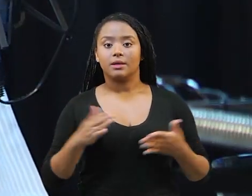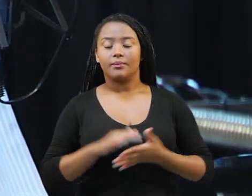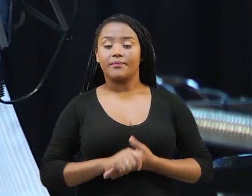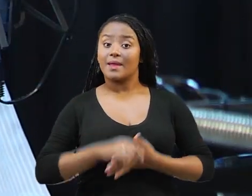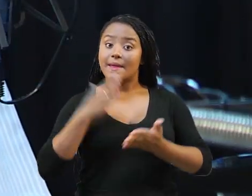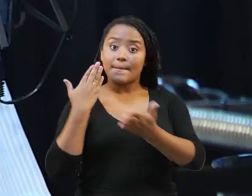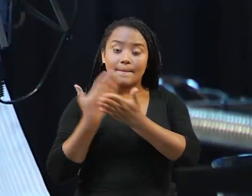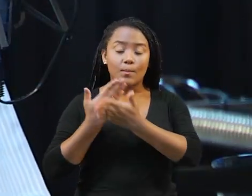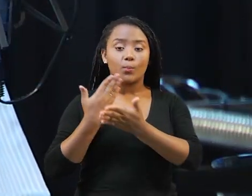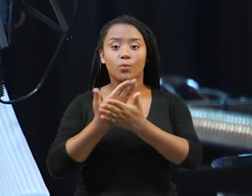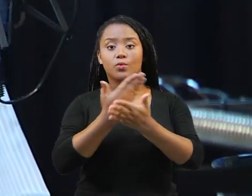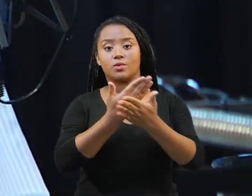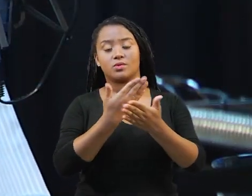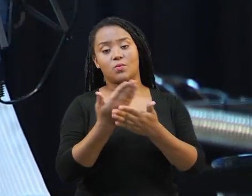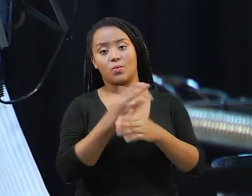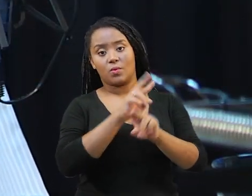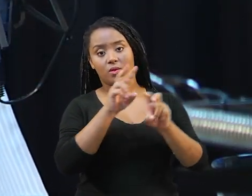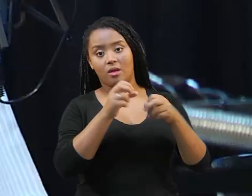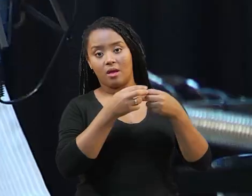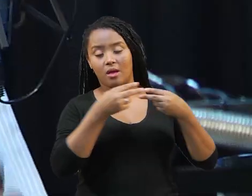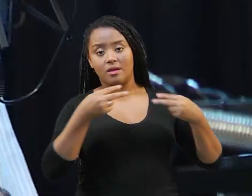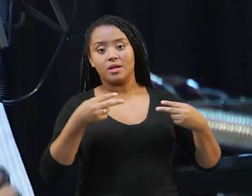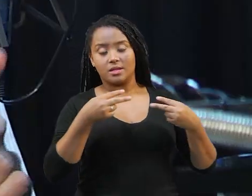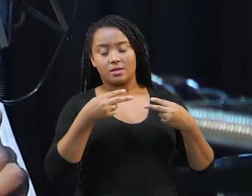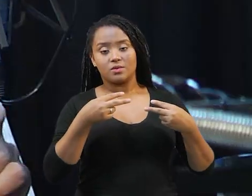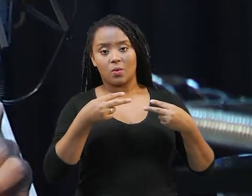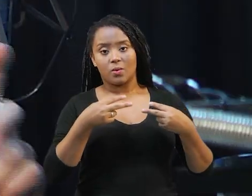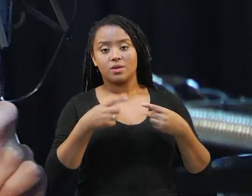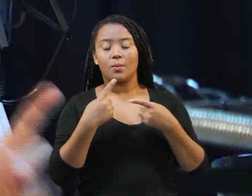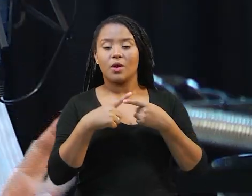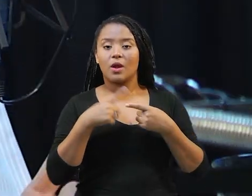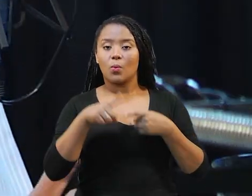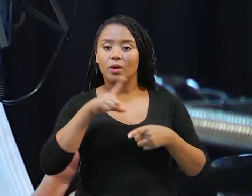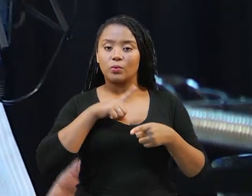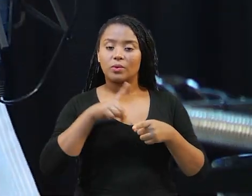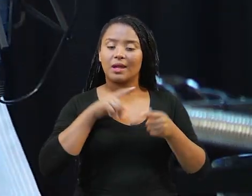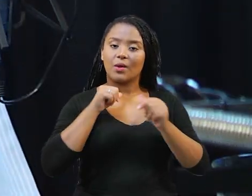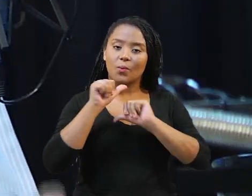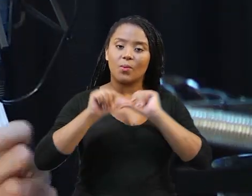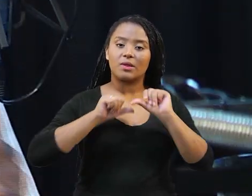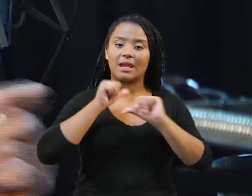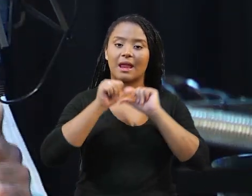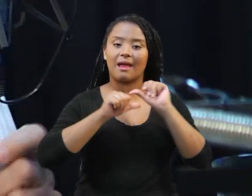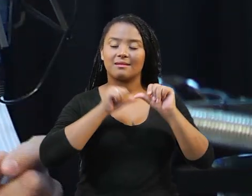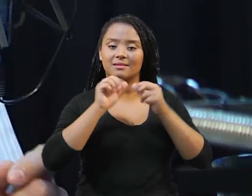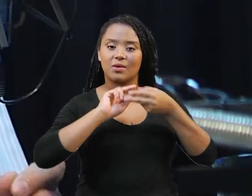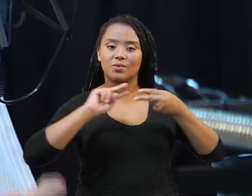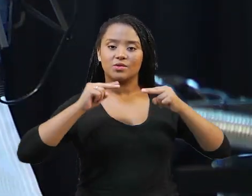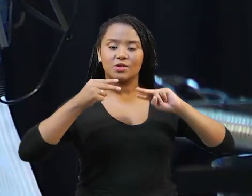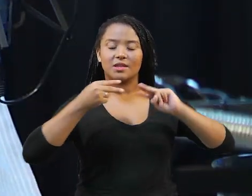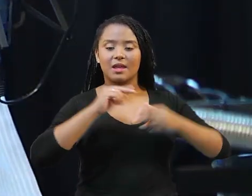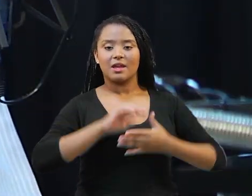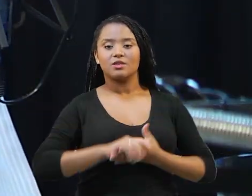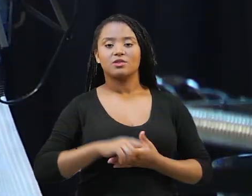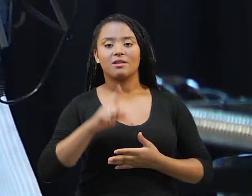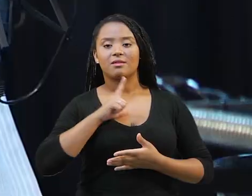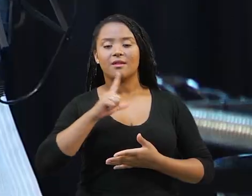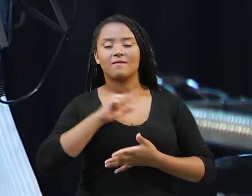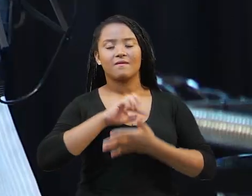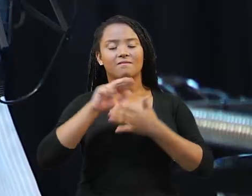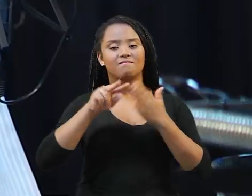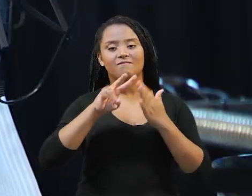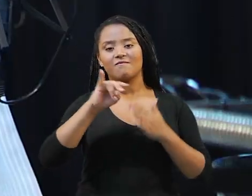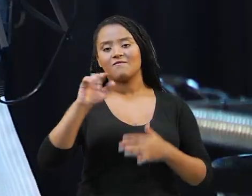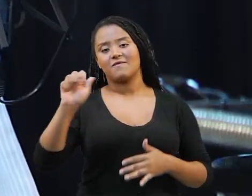radioterapia, muito estudo em cima disso, que a gente chama de vias de sinalização, né? Quando ocorre uma alteração genética, ela ativa